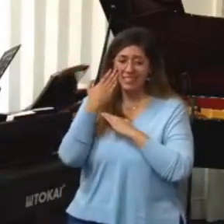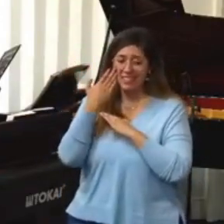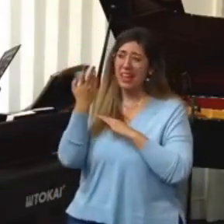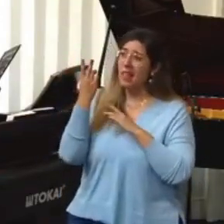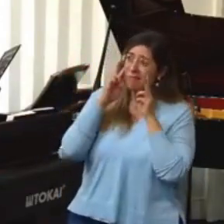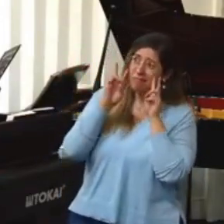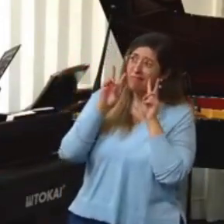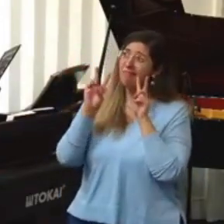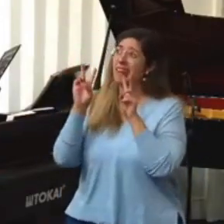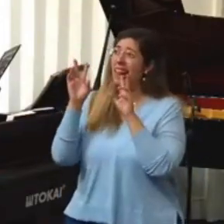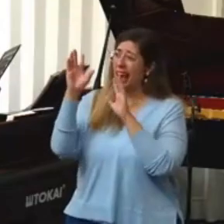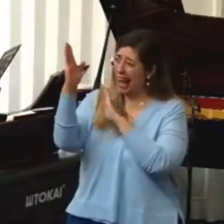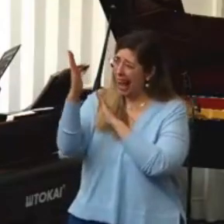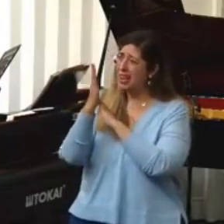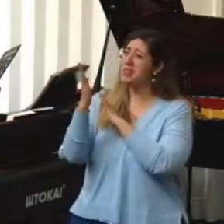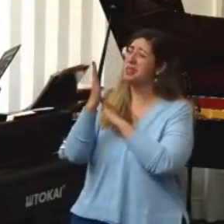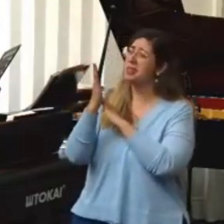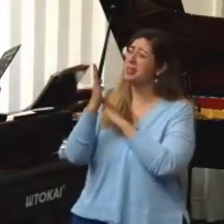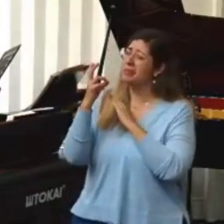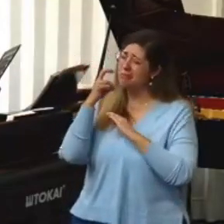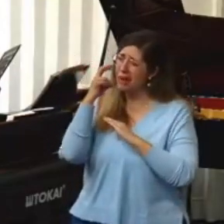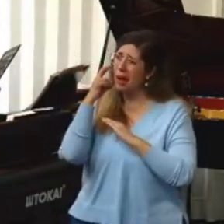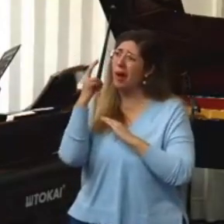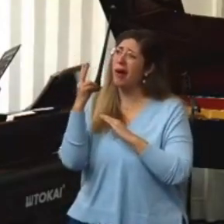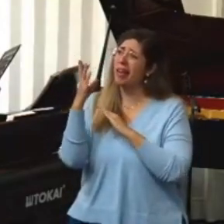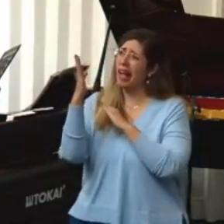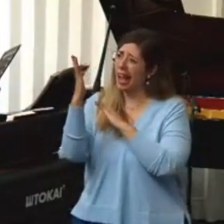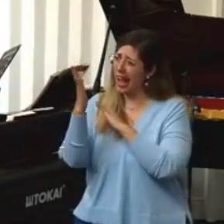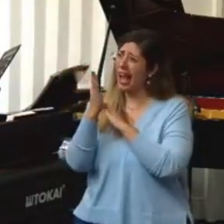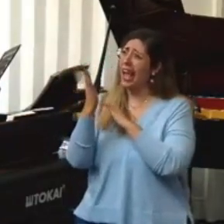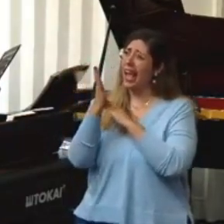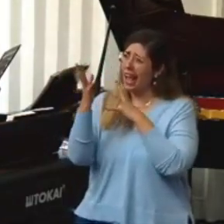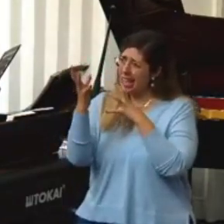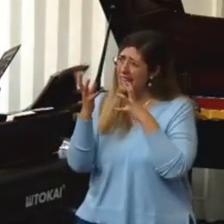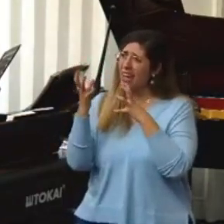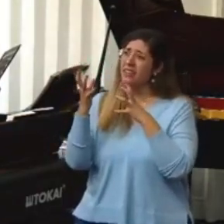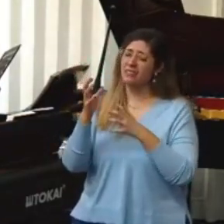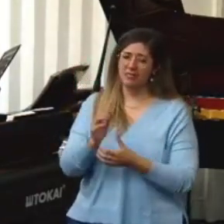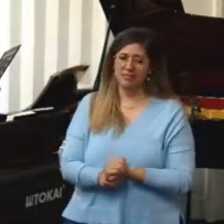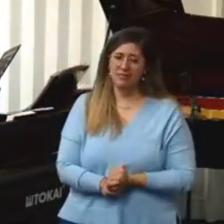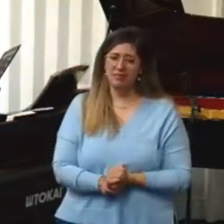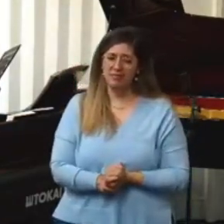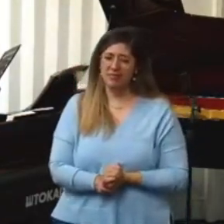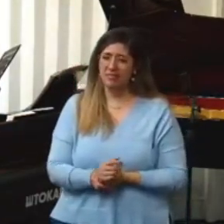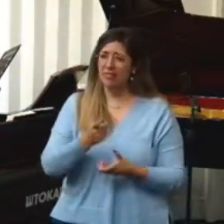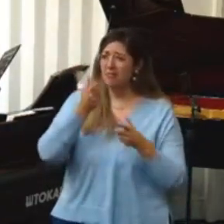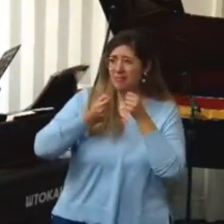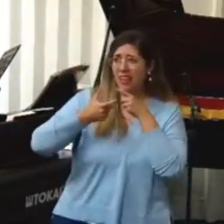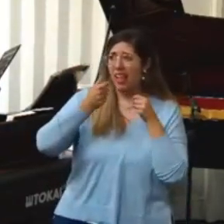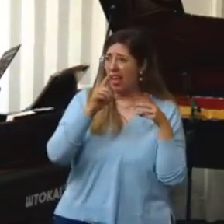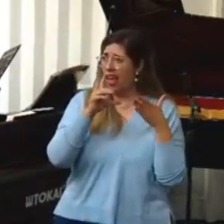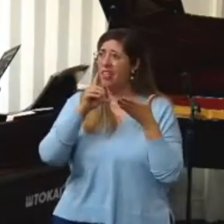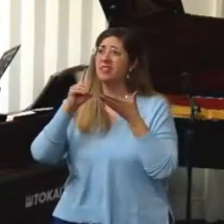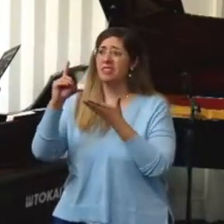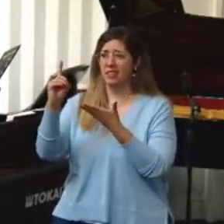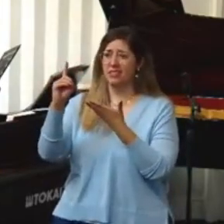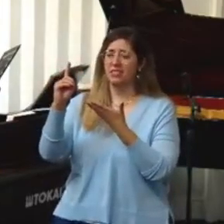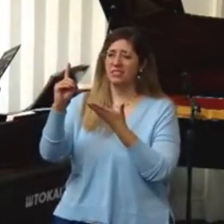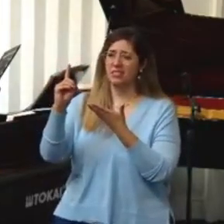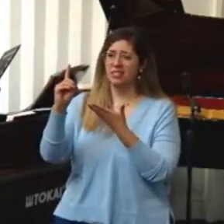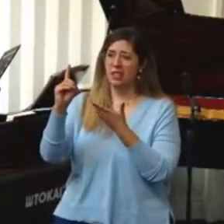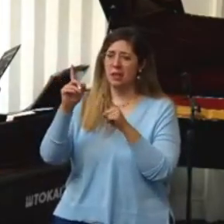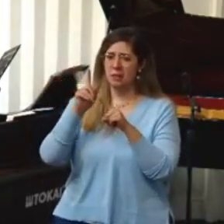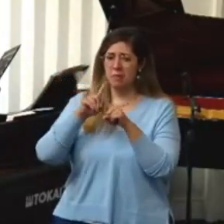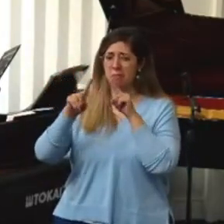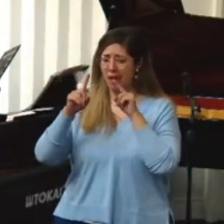falhas, depois do quanto nós envergonhamos a Deus, fazemos com que Ele seja zombado no mundo. Ele que era para ser anunciado por nós no